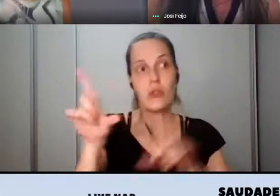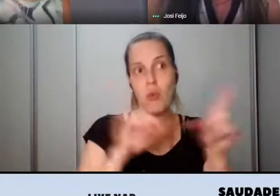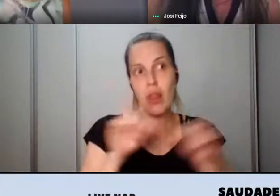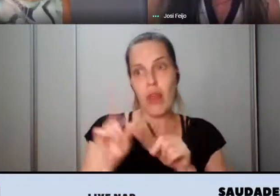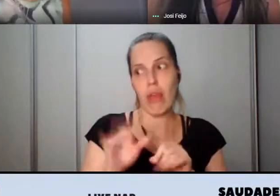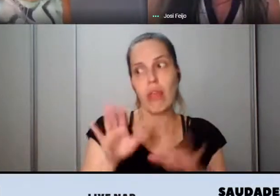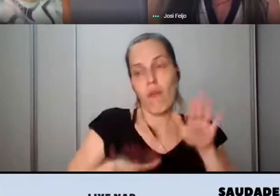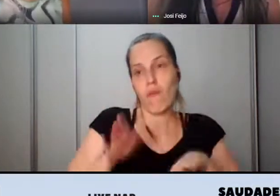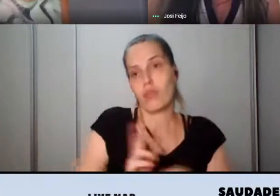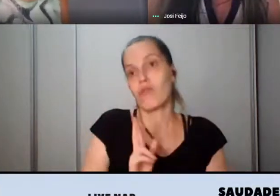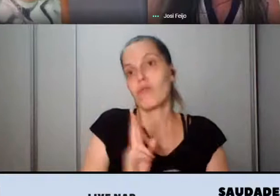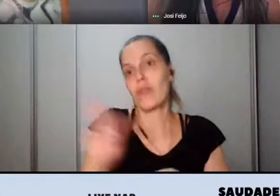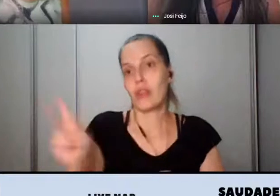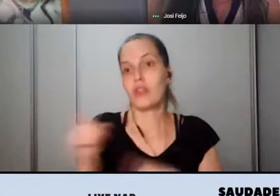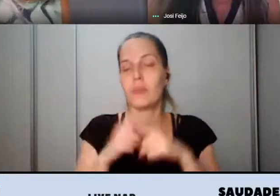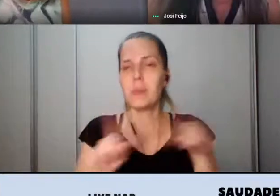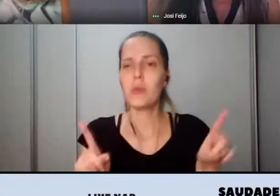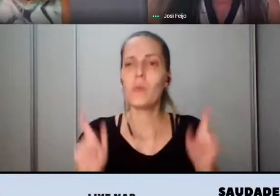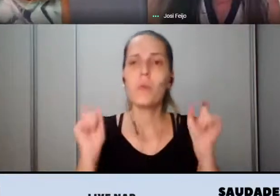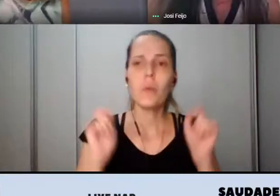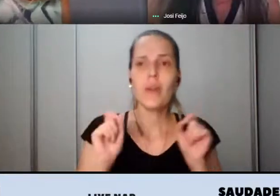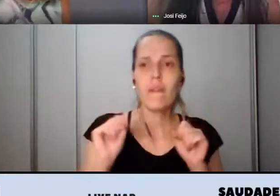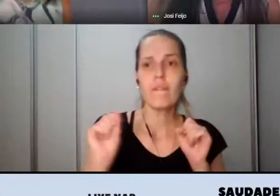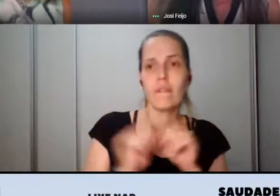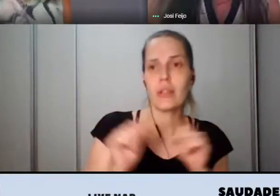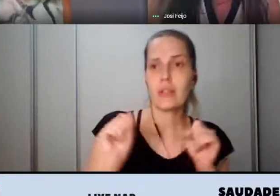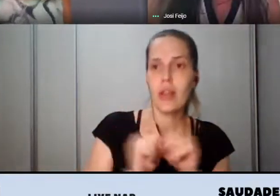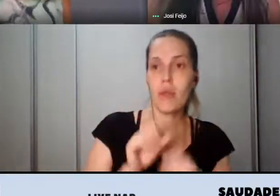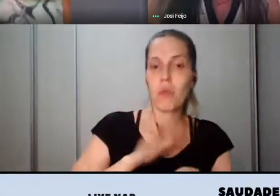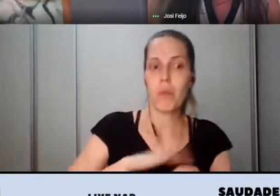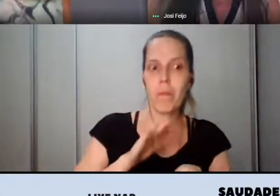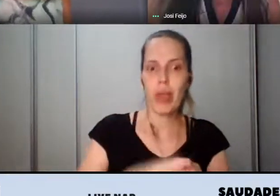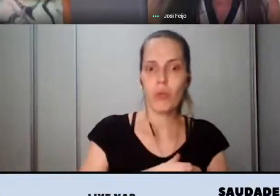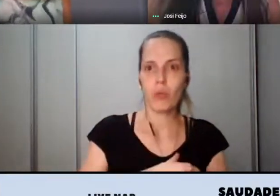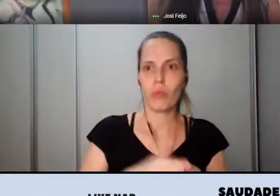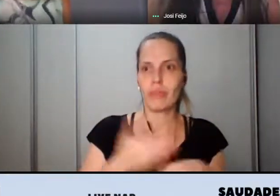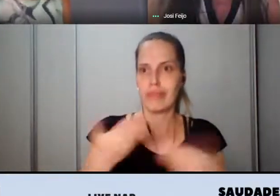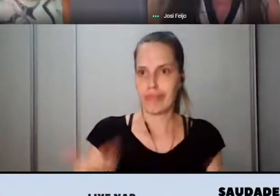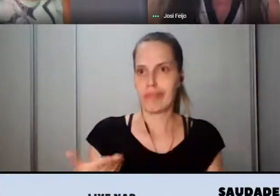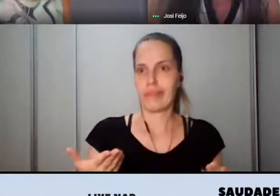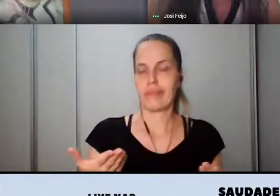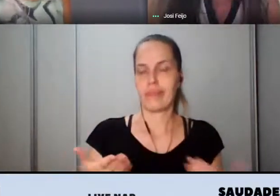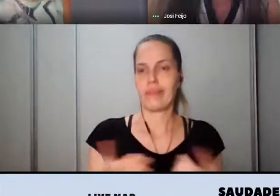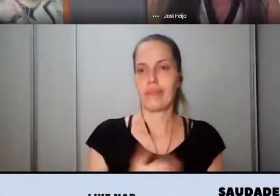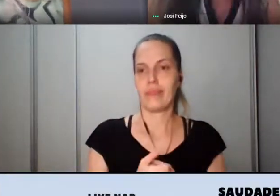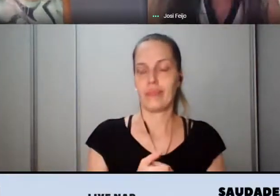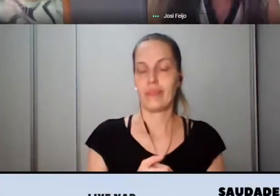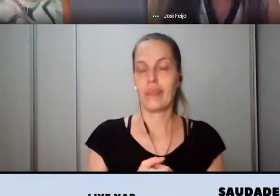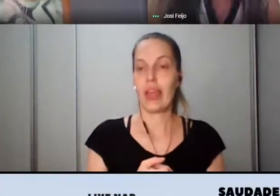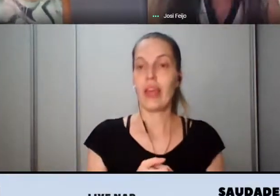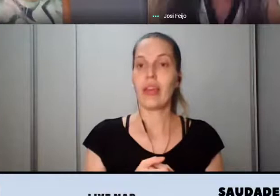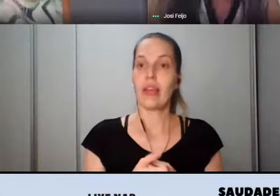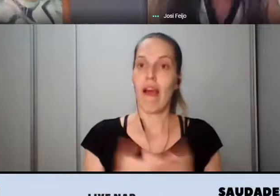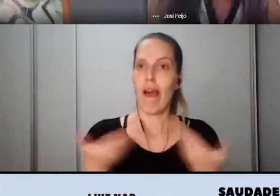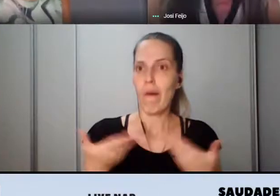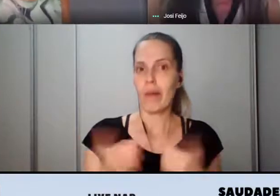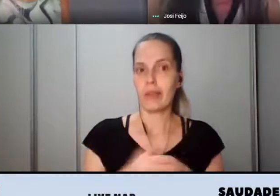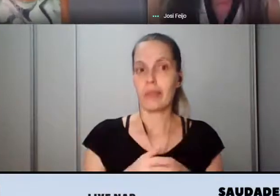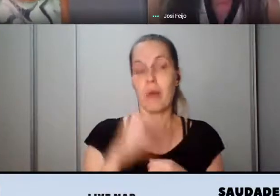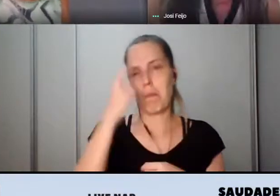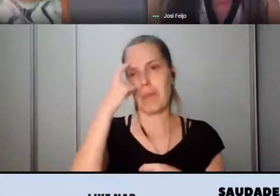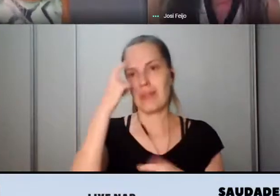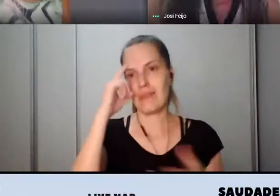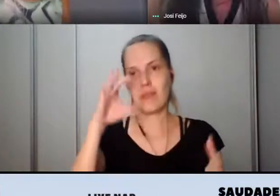que fazer também diante disso, né? Então, assim, e aí pensando na questão da formatura, né?